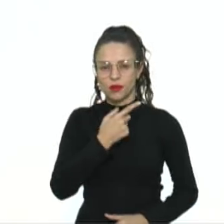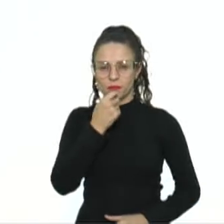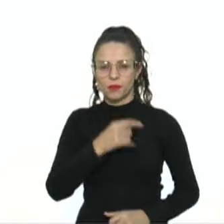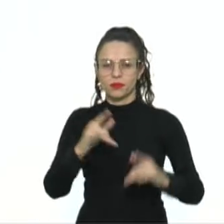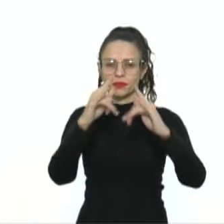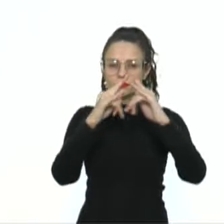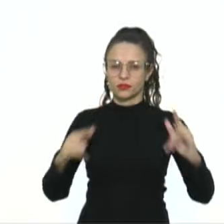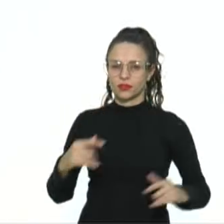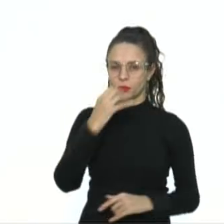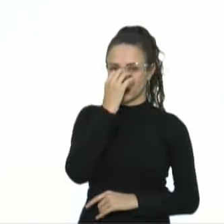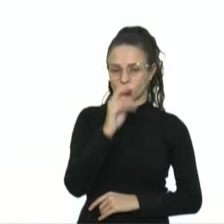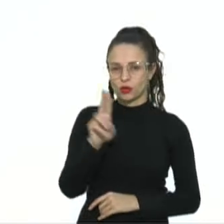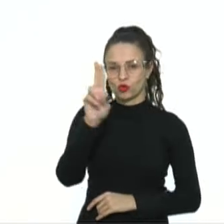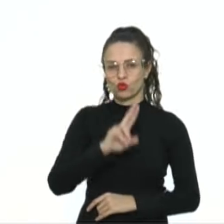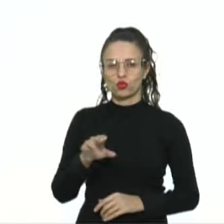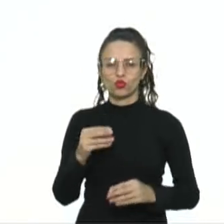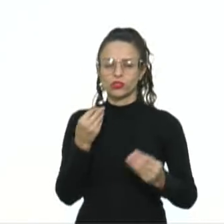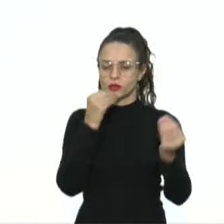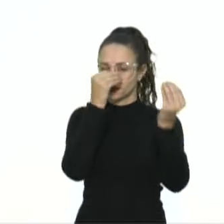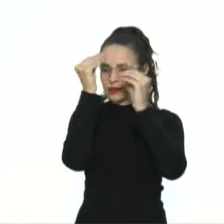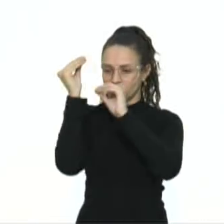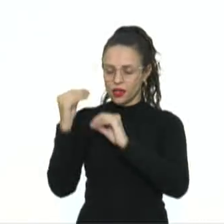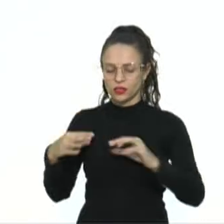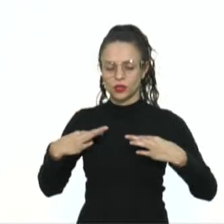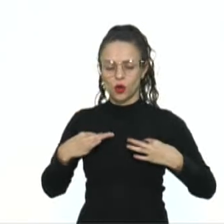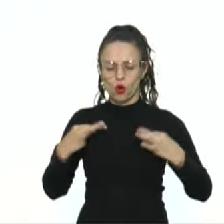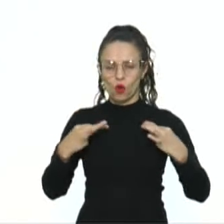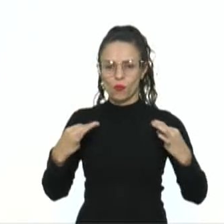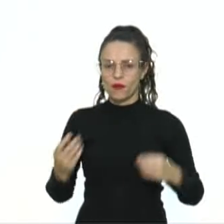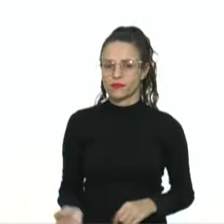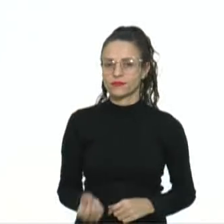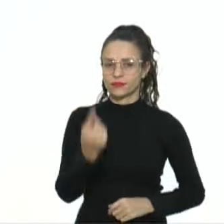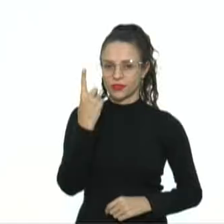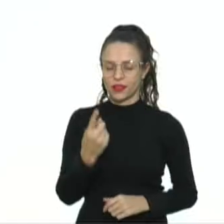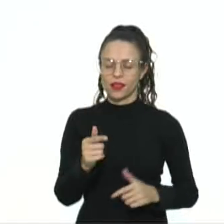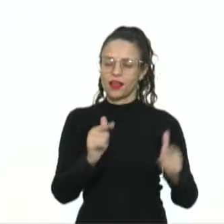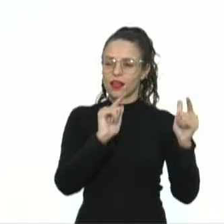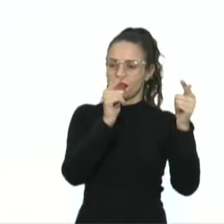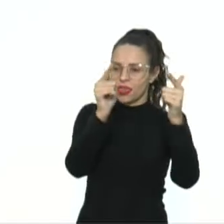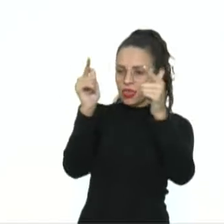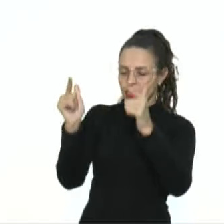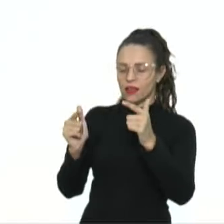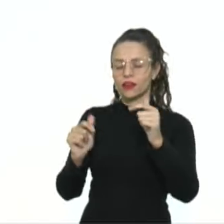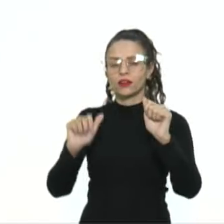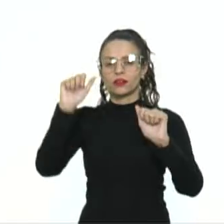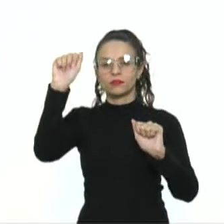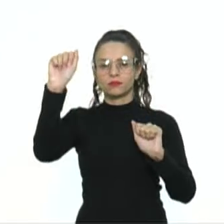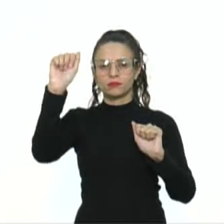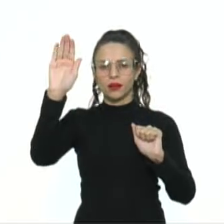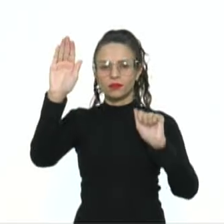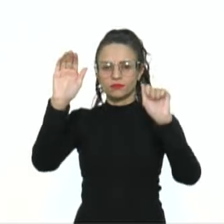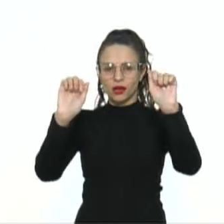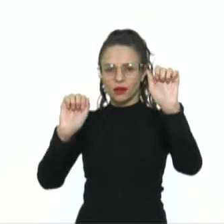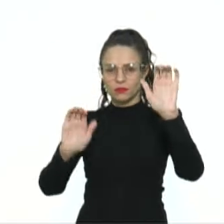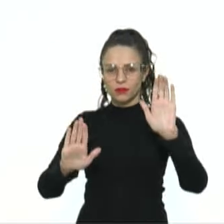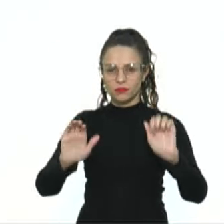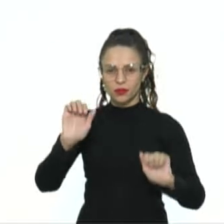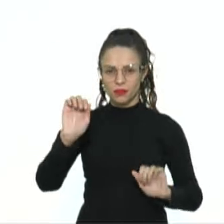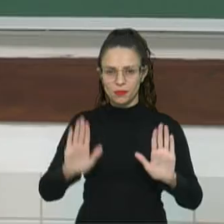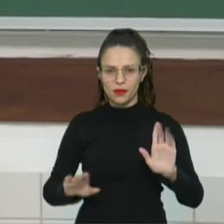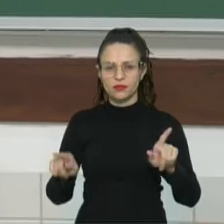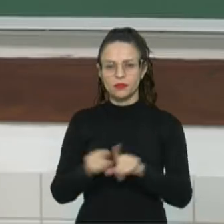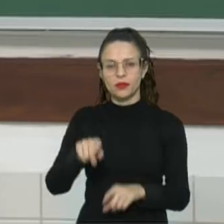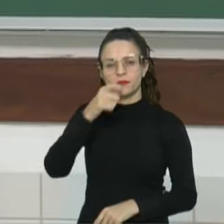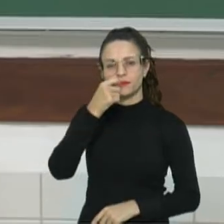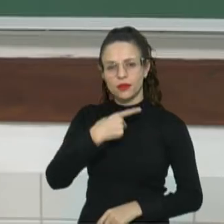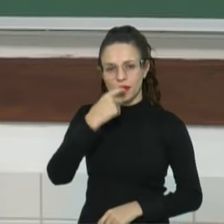usa maquiagens e trajes bizarros, divertindo o público com pantomimes e piadas, né? Então o